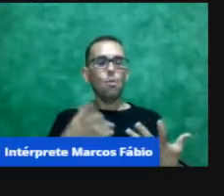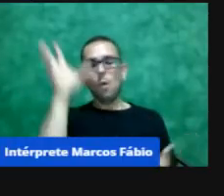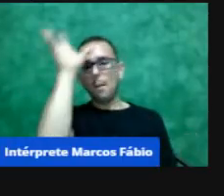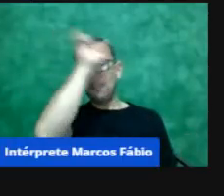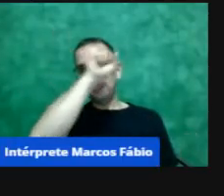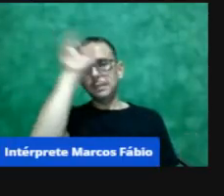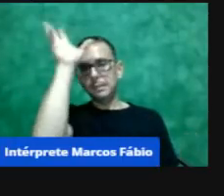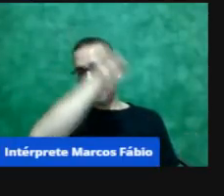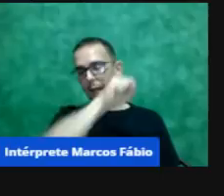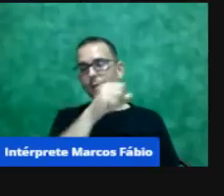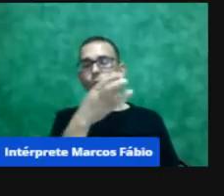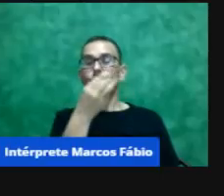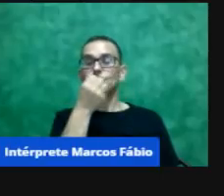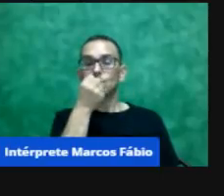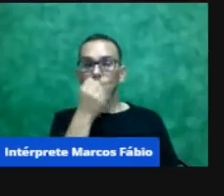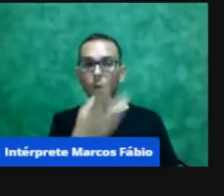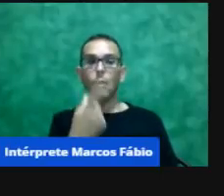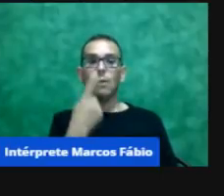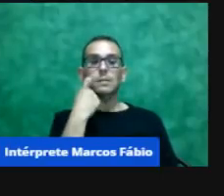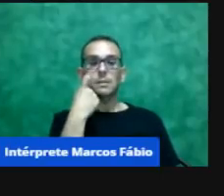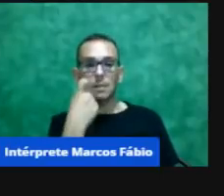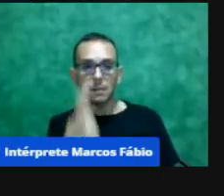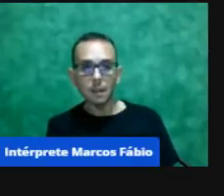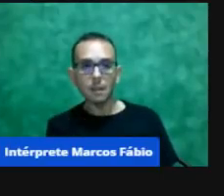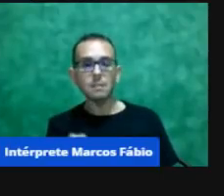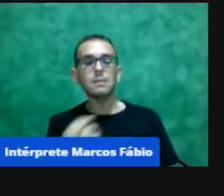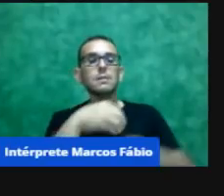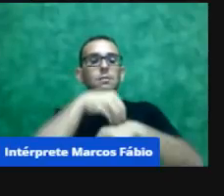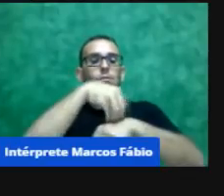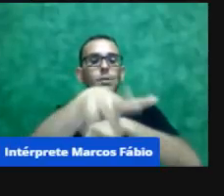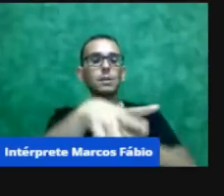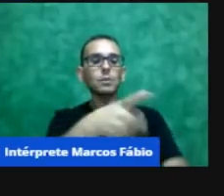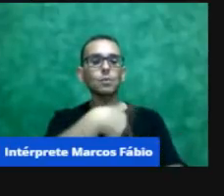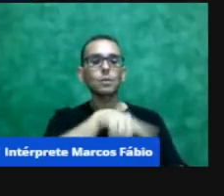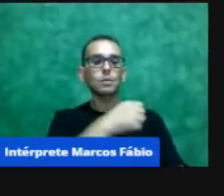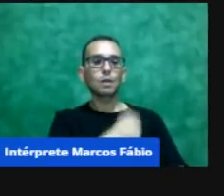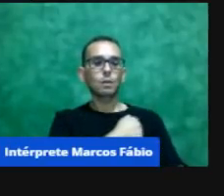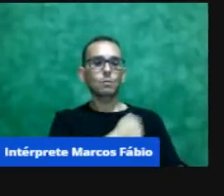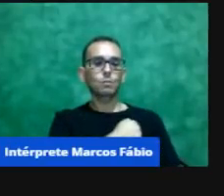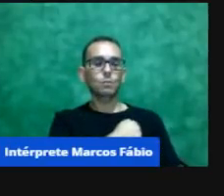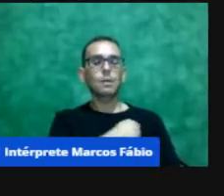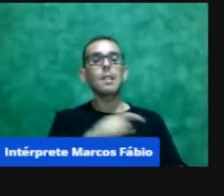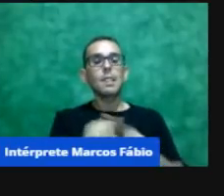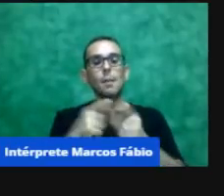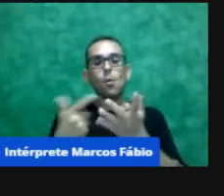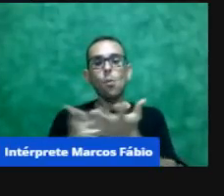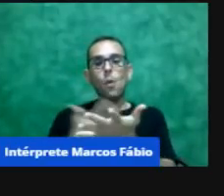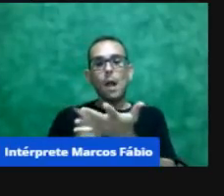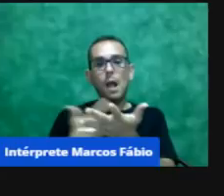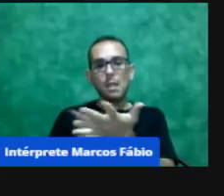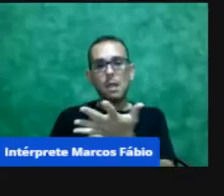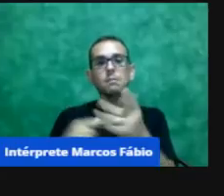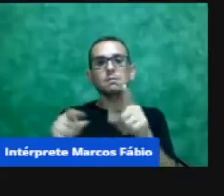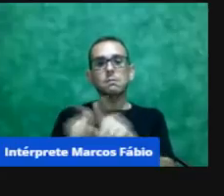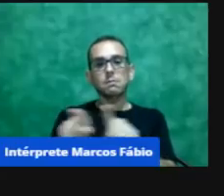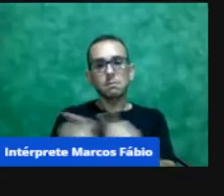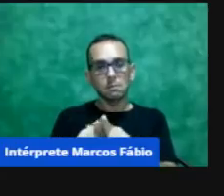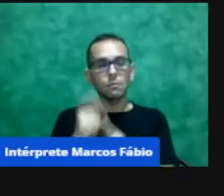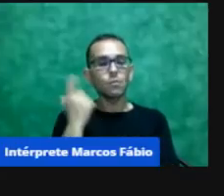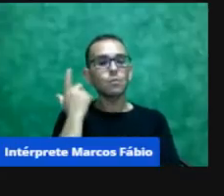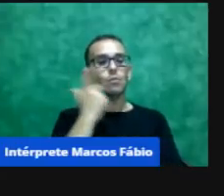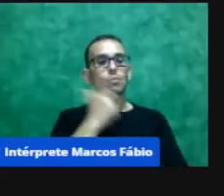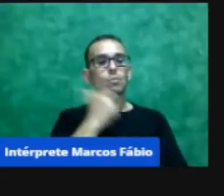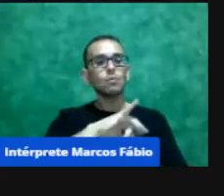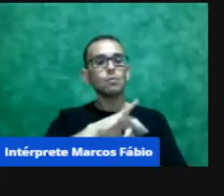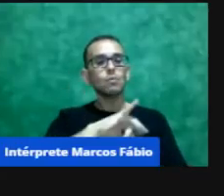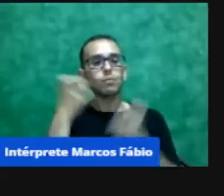aprendizado que é muito interessante de estar fazendo com os alunos. E com os cadernos nós temos oportunidade de fazer